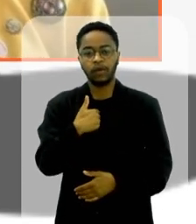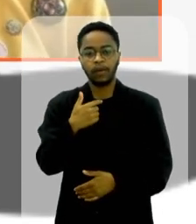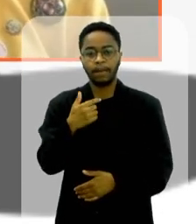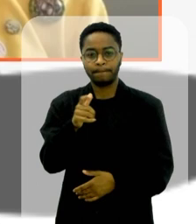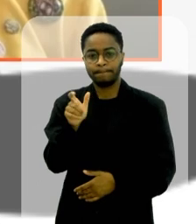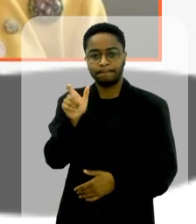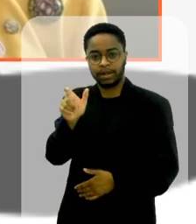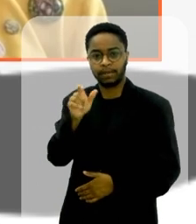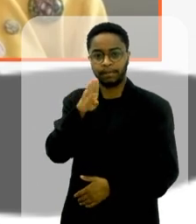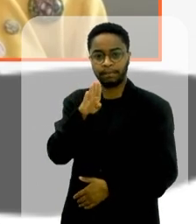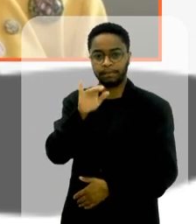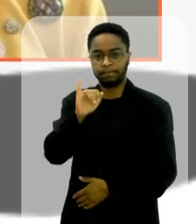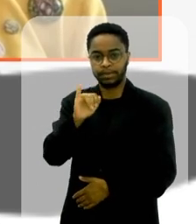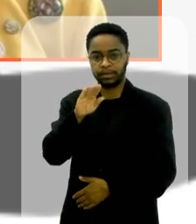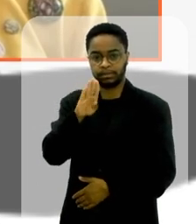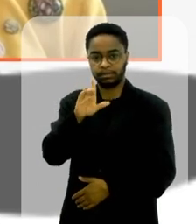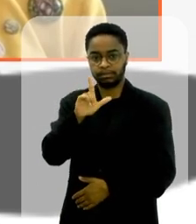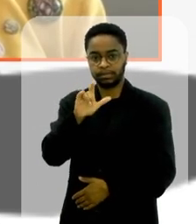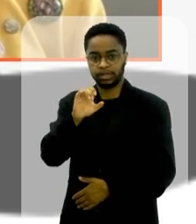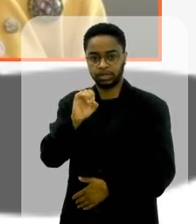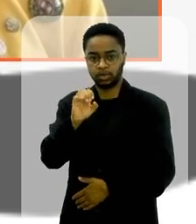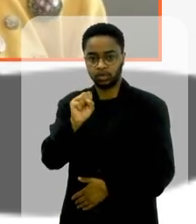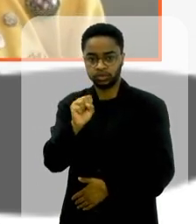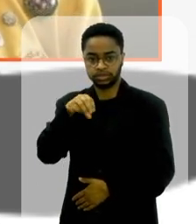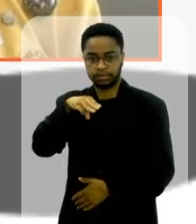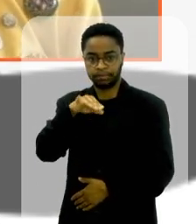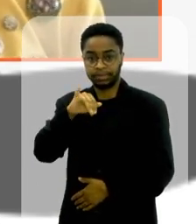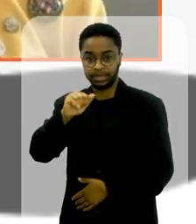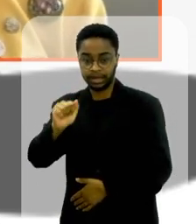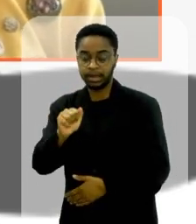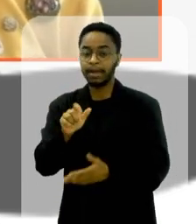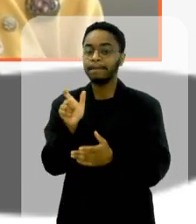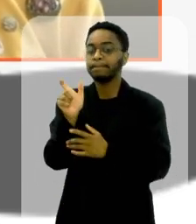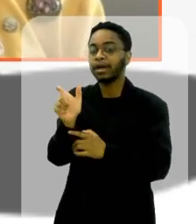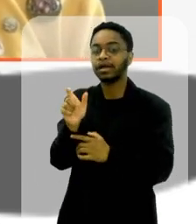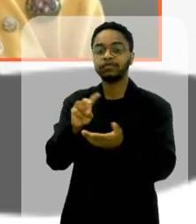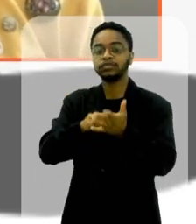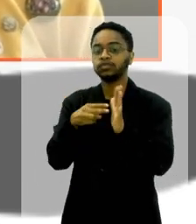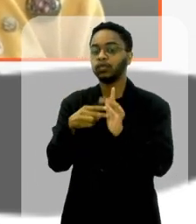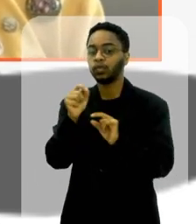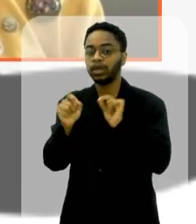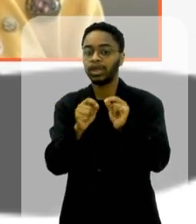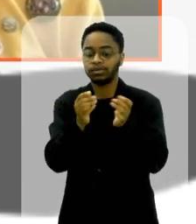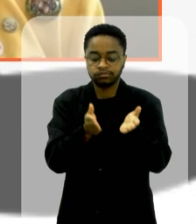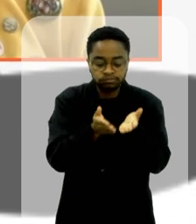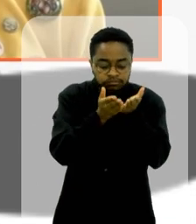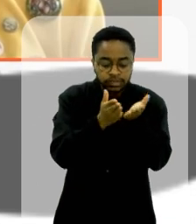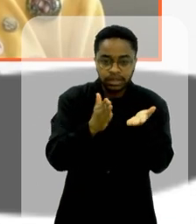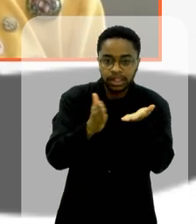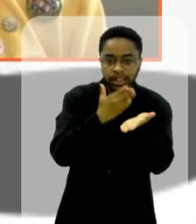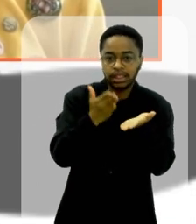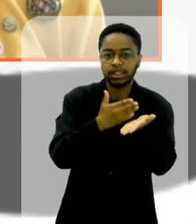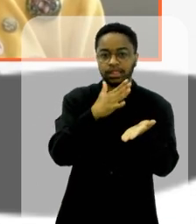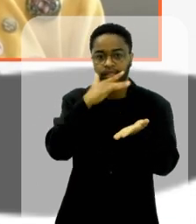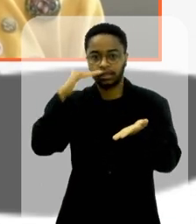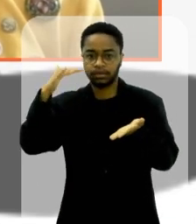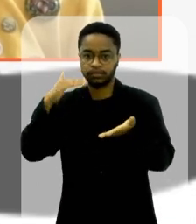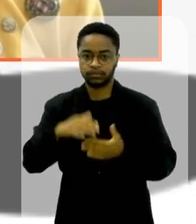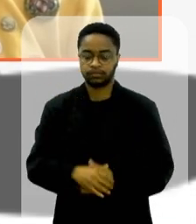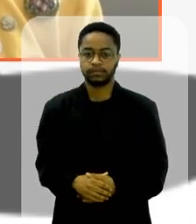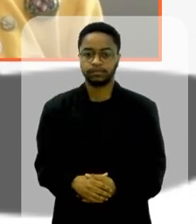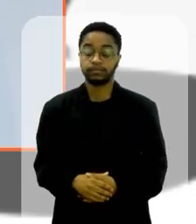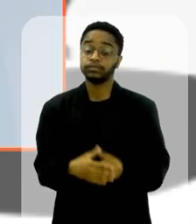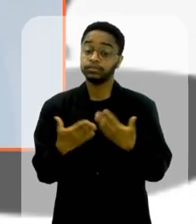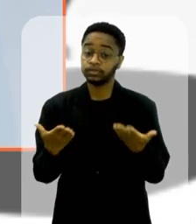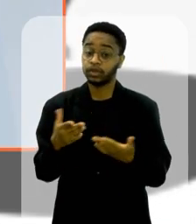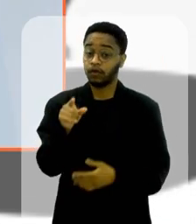é bibliosmia, viu? Bibliosmia é a palavra que define a ação de cheirar livros.